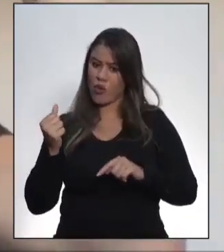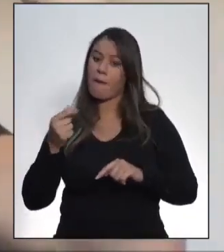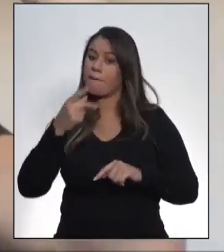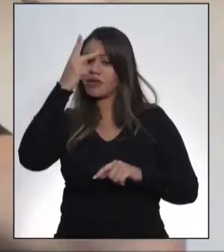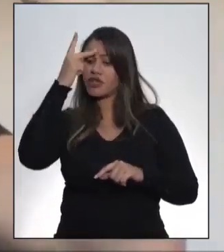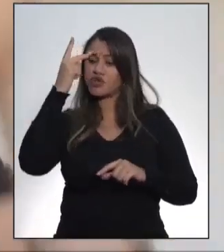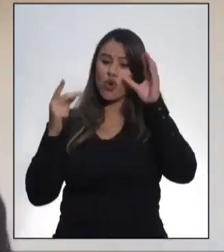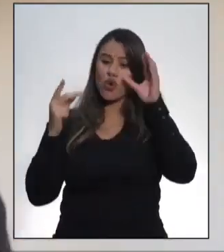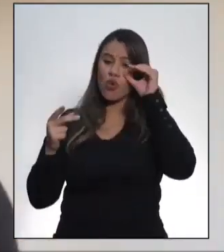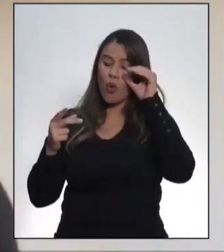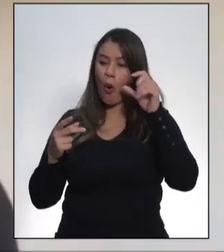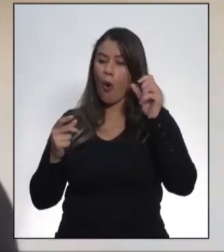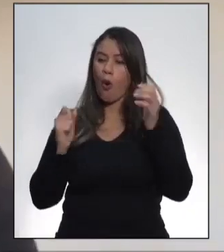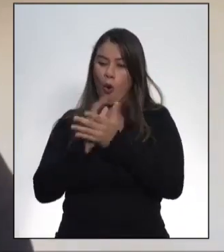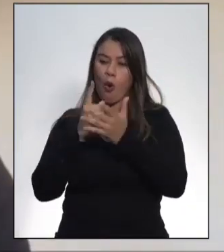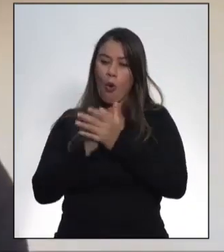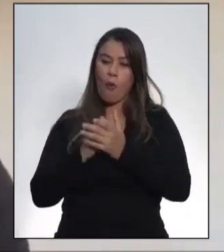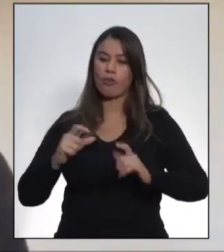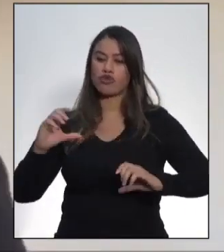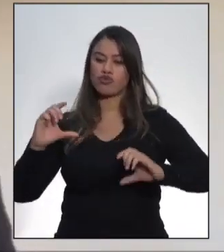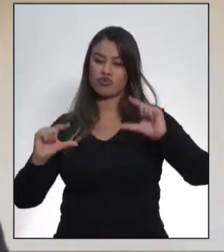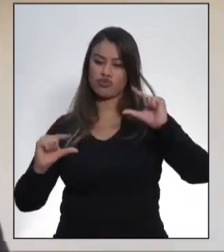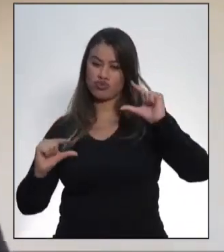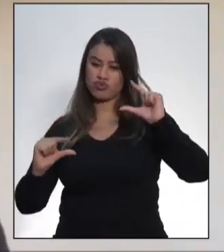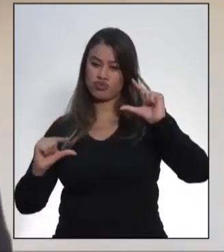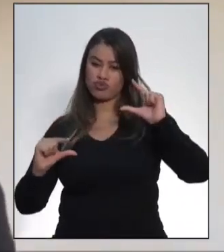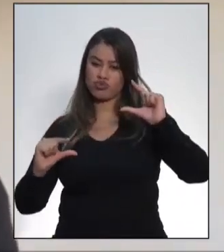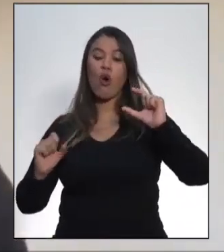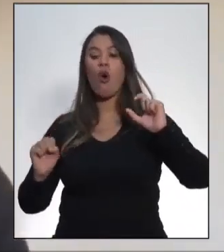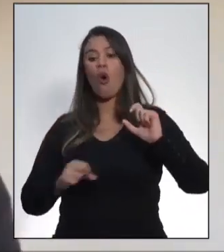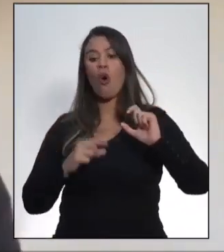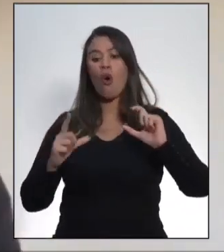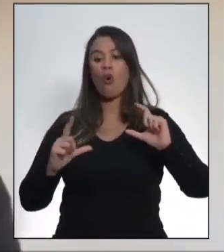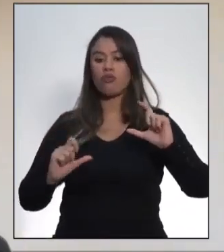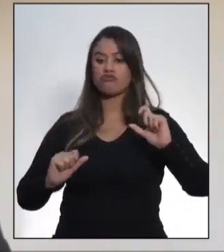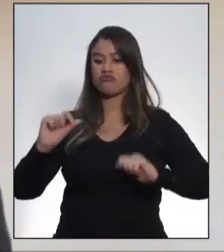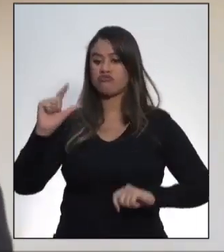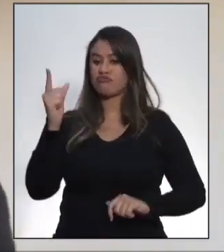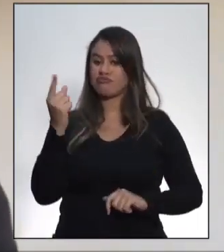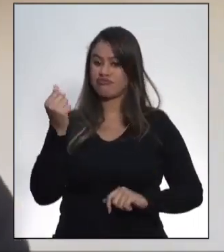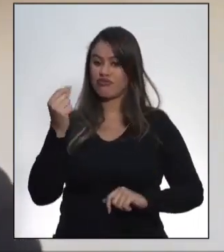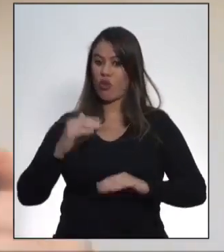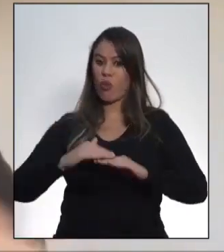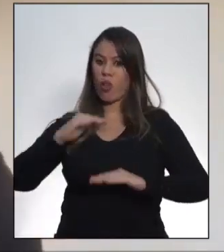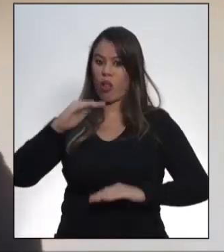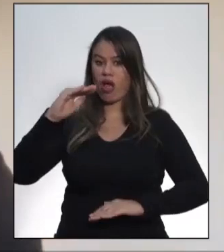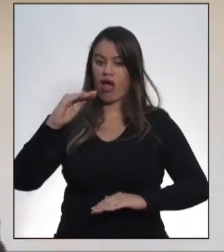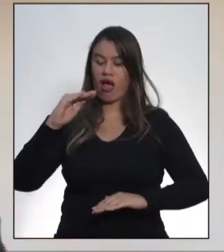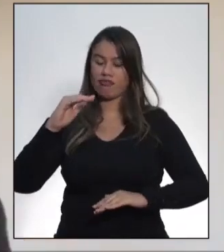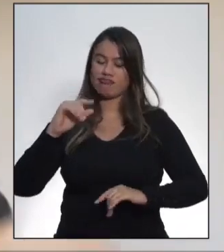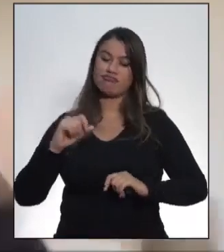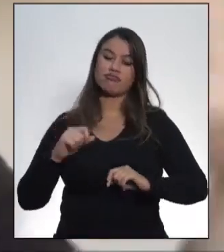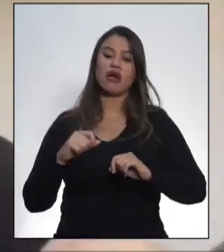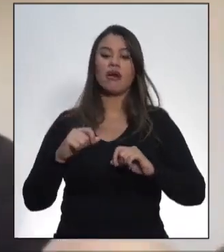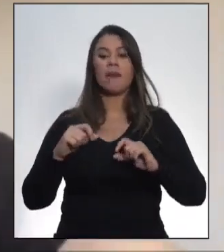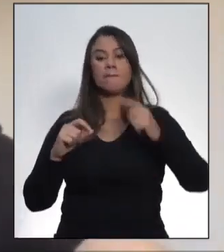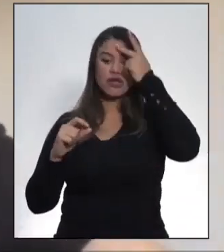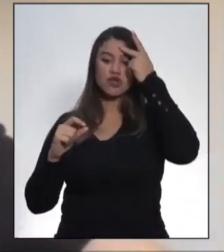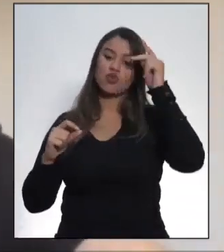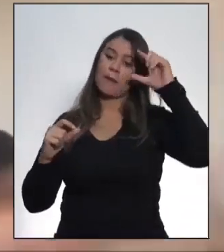alto para pouca gente? Onde você vai vender esse produto? Você vai vender esse produto na internet?